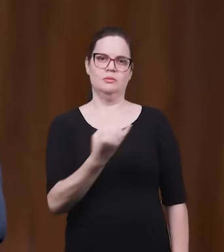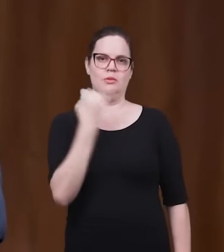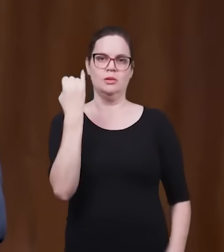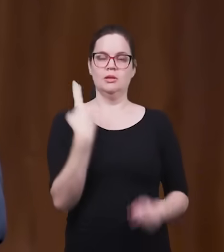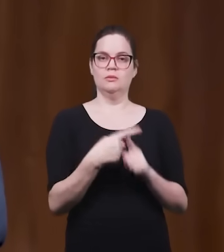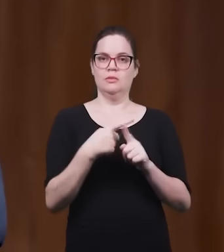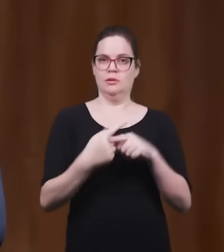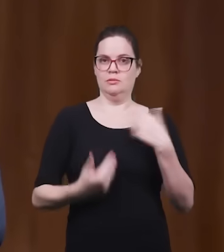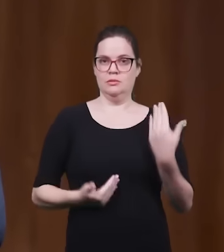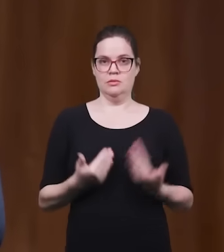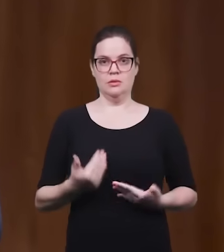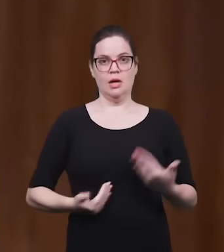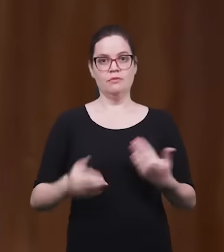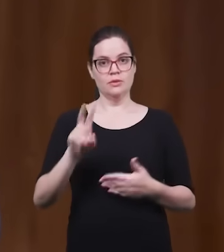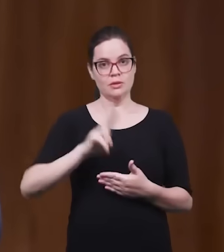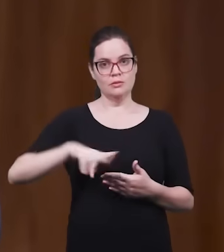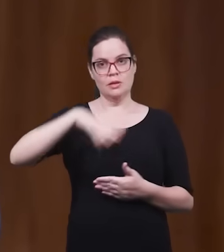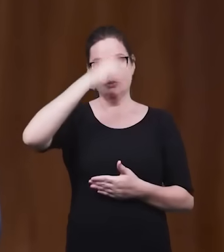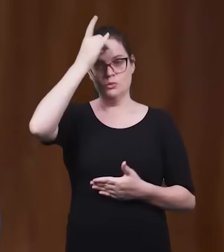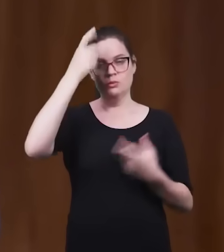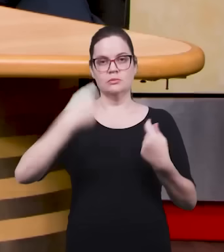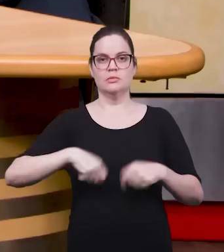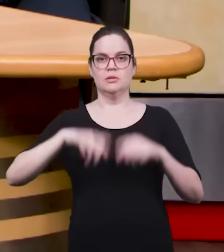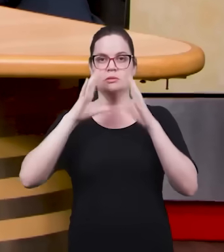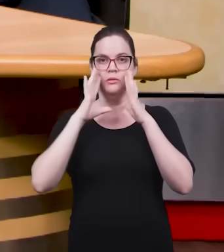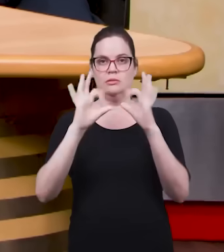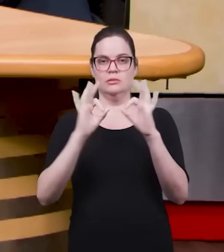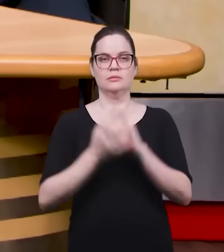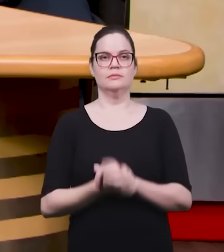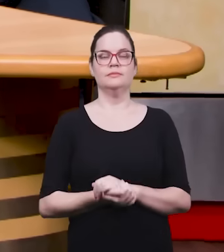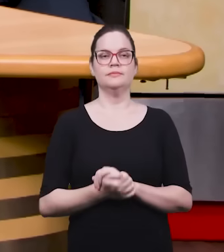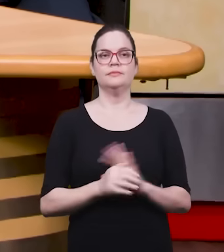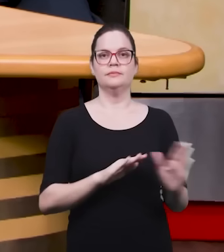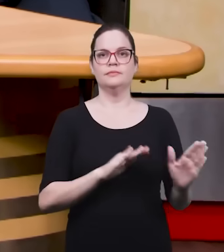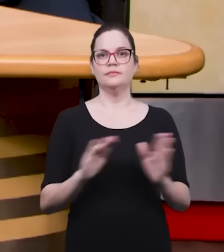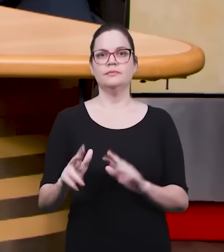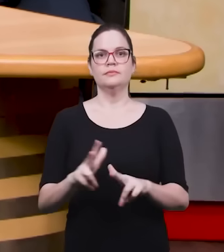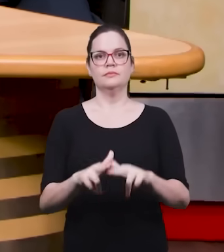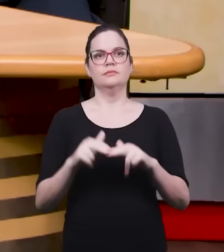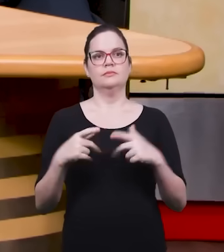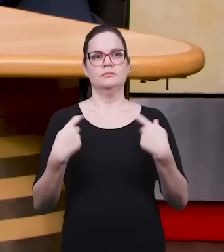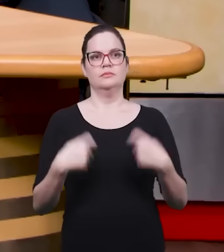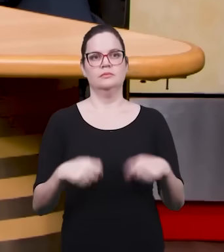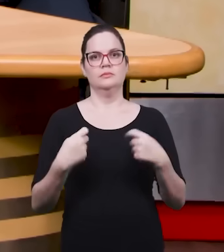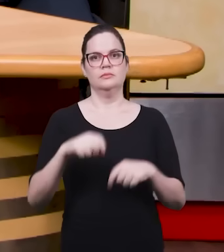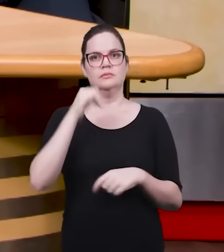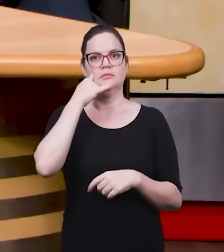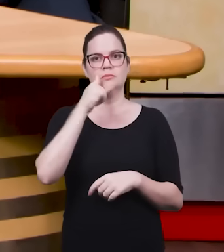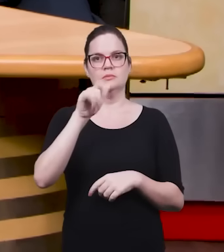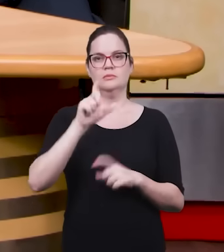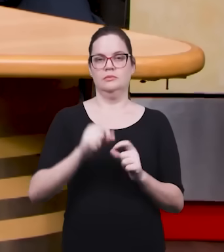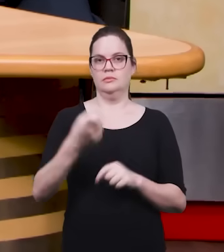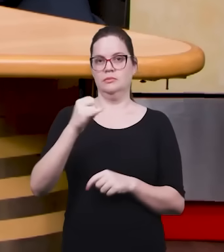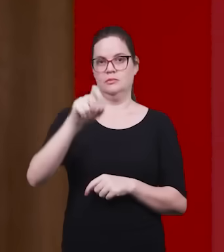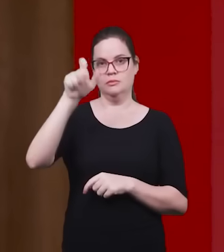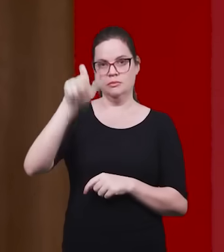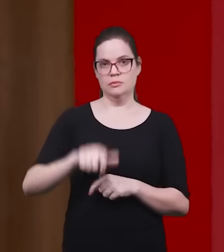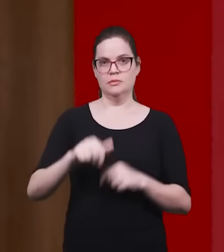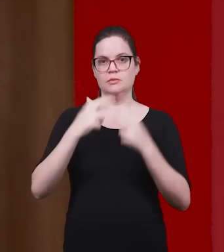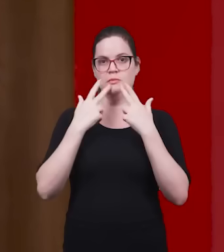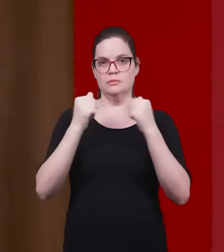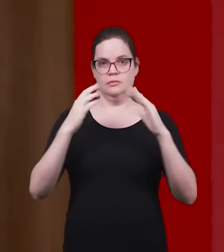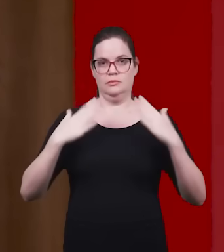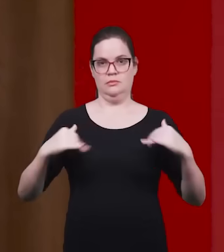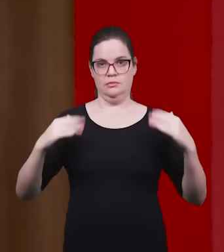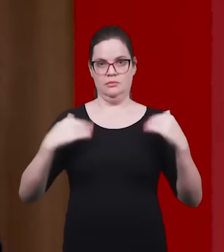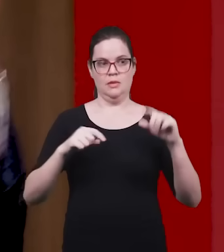usados nesses dons, eles precisam estar muito atentos, né, Marcelo? Por isso que tem que evitar, por uma questão de sabedoria, que aquele que é usado em interpretação de